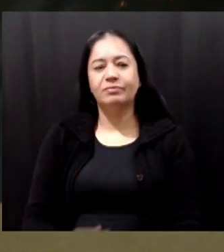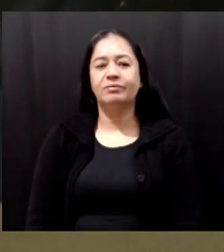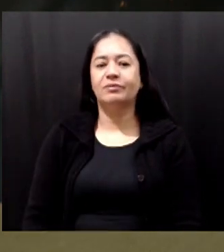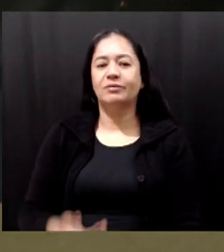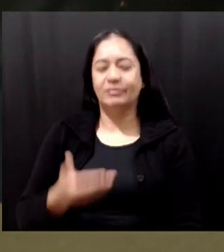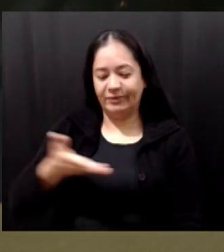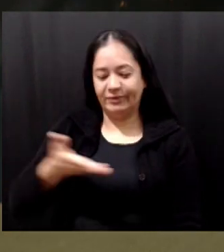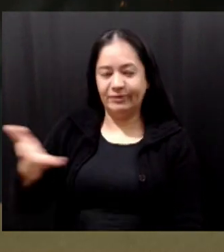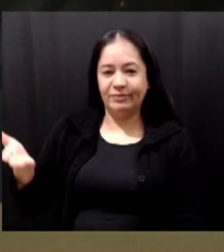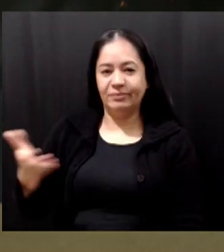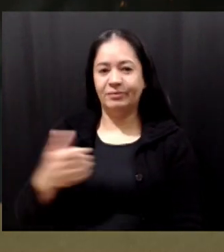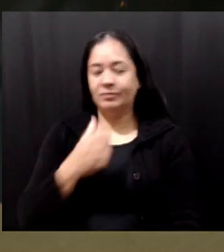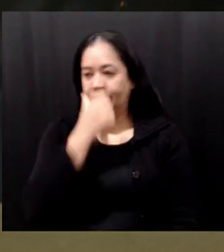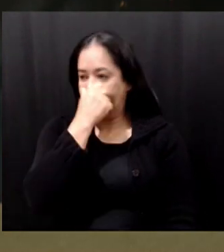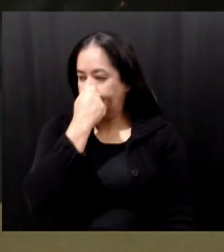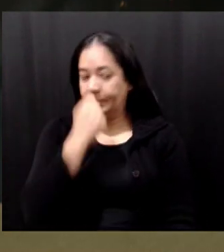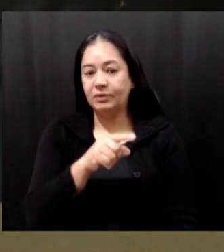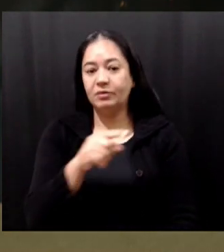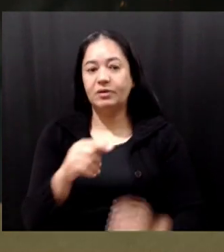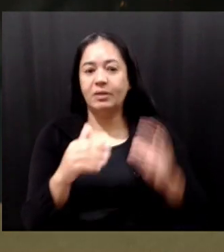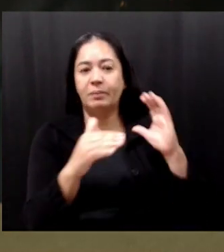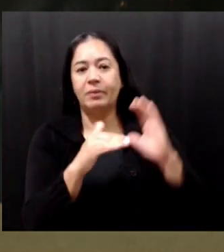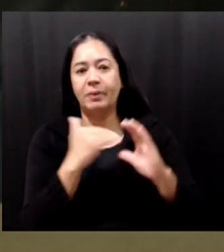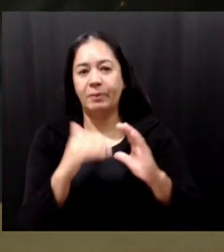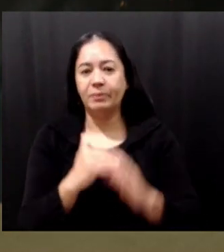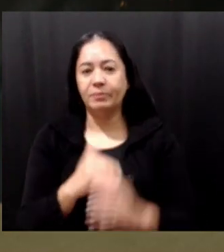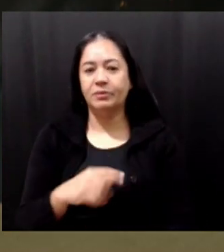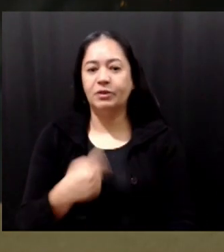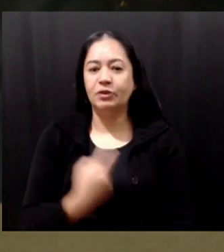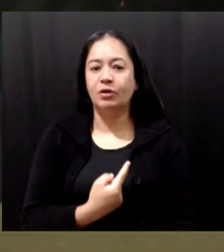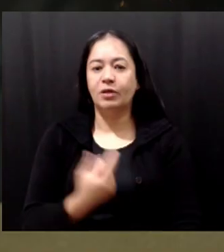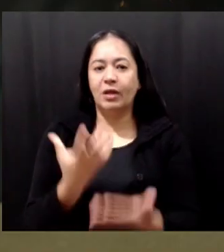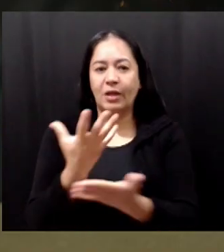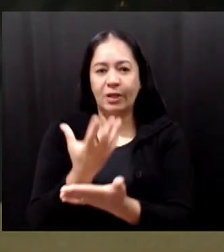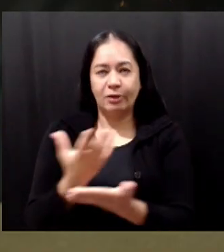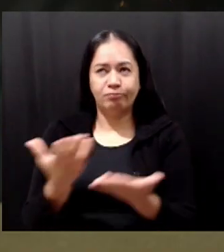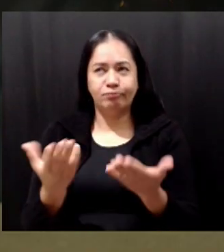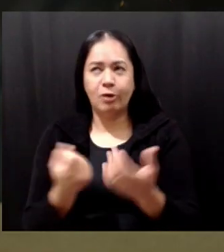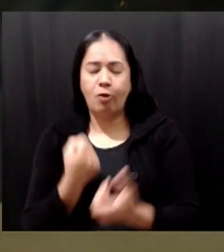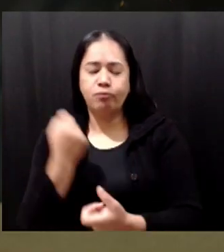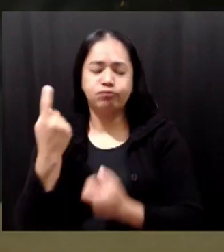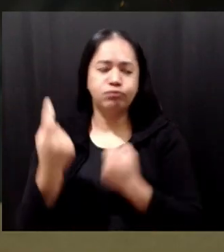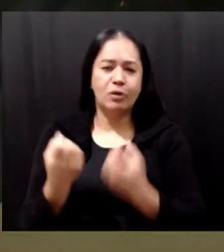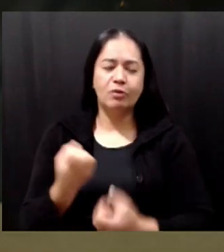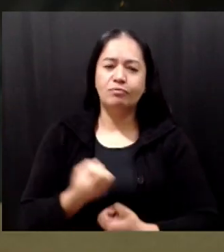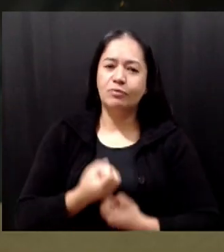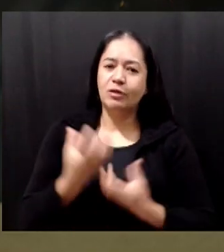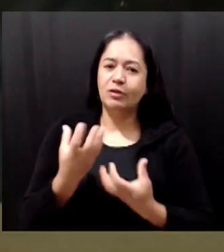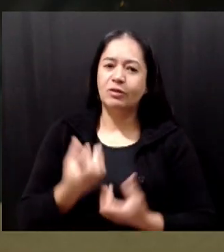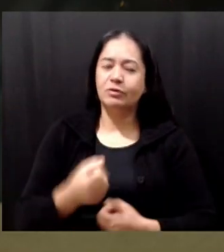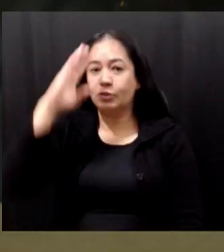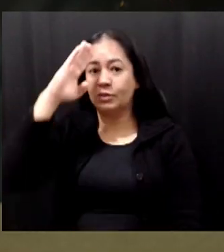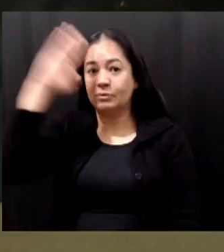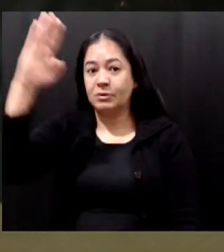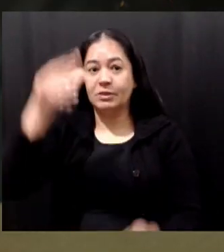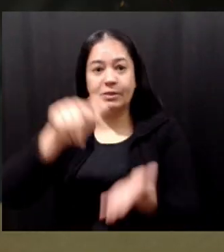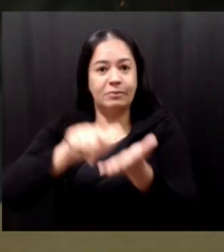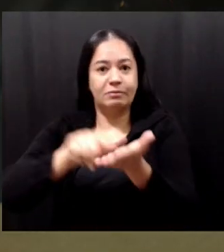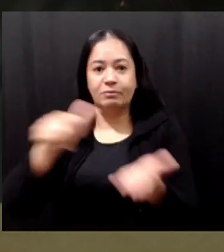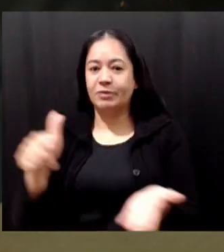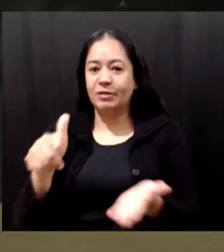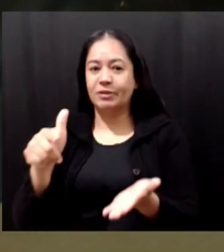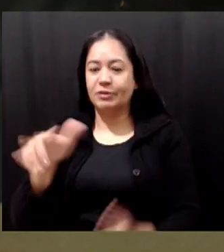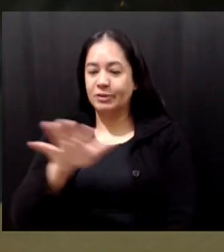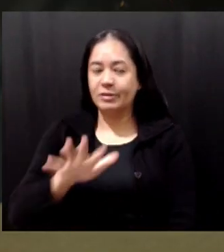19 978293776. Enquanto você manda a sua mensagem, a gente atualiza algumas manchetes dos principais jornais do estado de